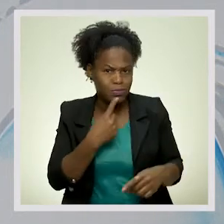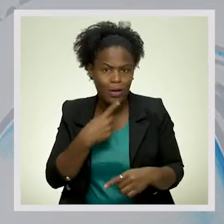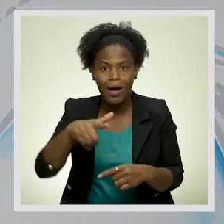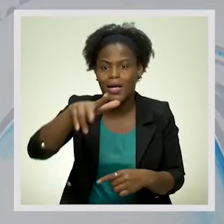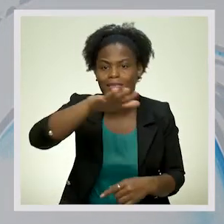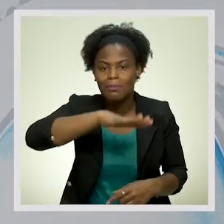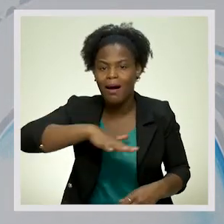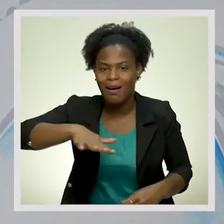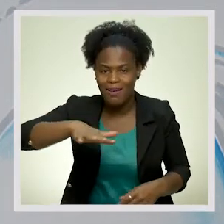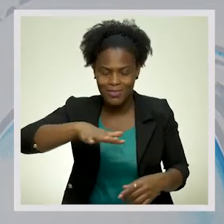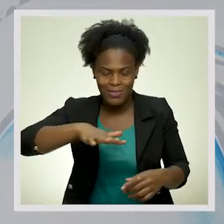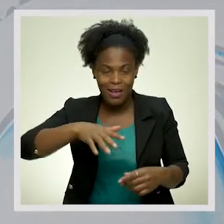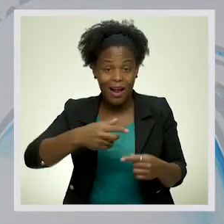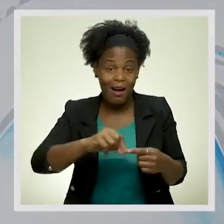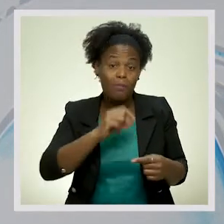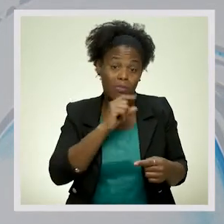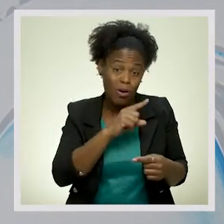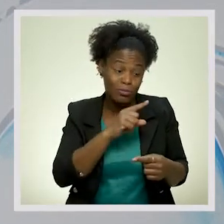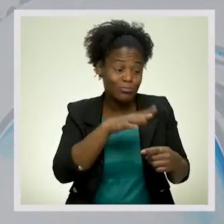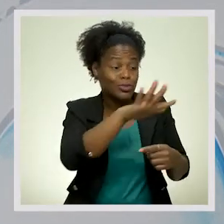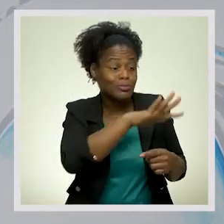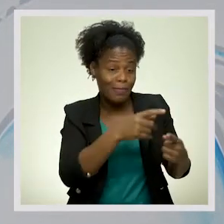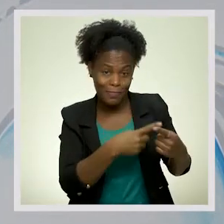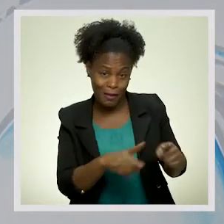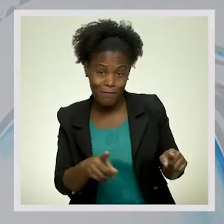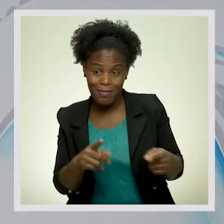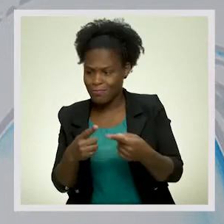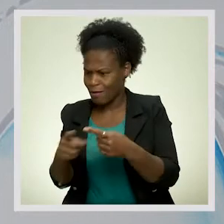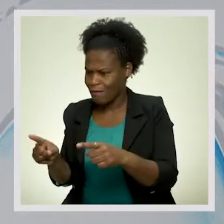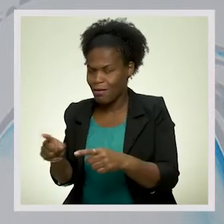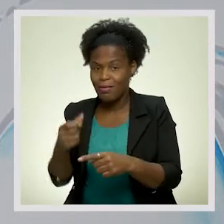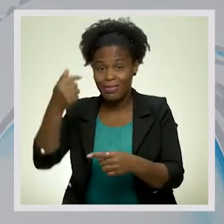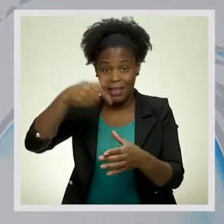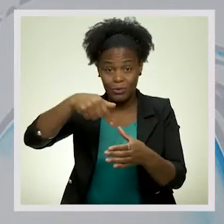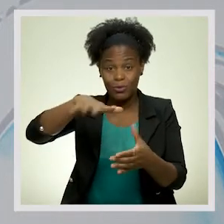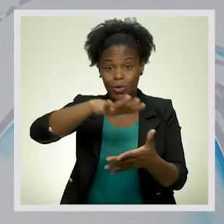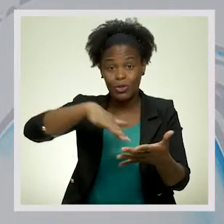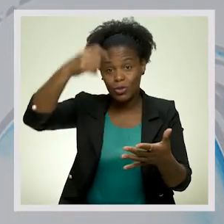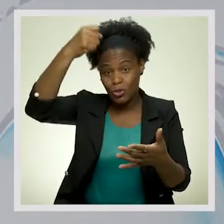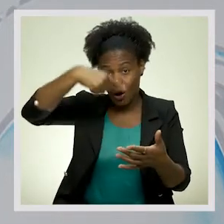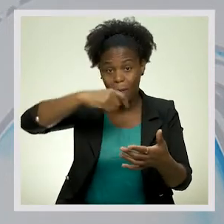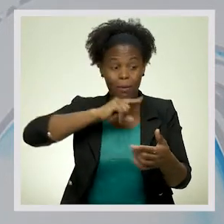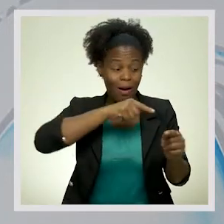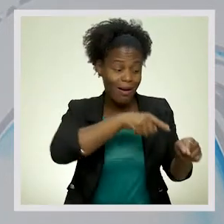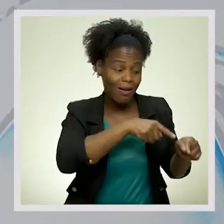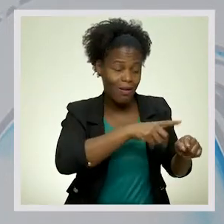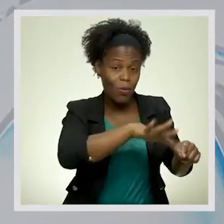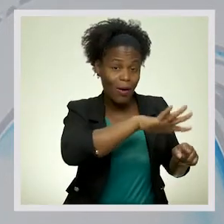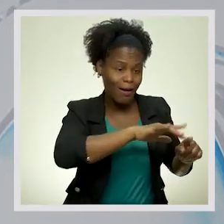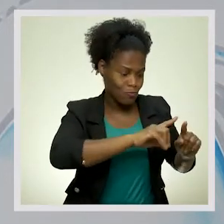é? Espaços podem ser diferentes, meninos. Uma história pode começar num lugar e terminar